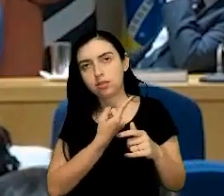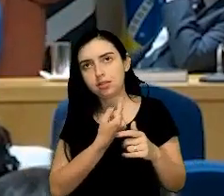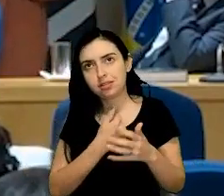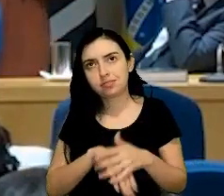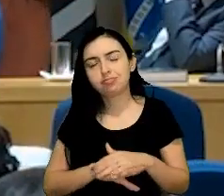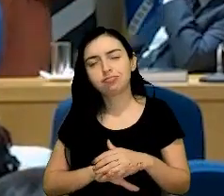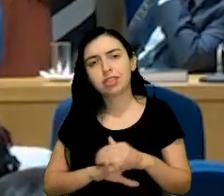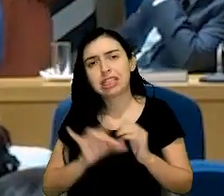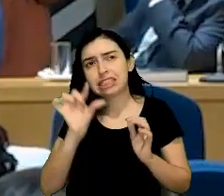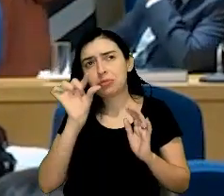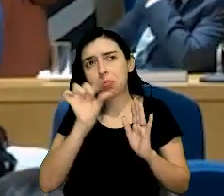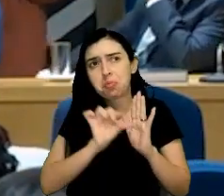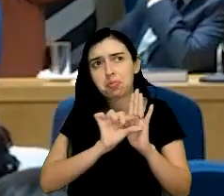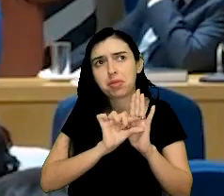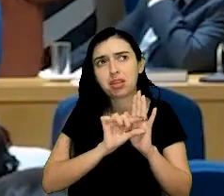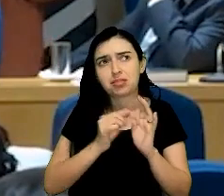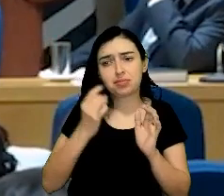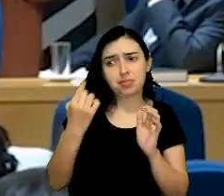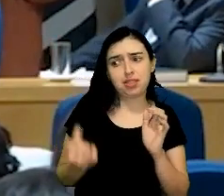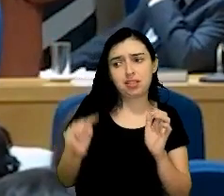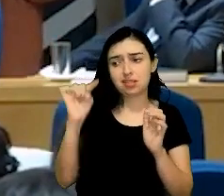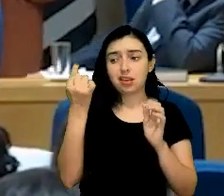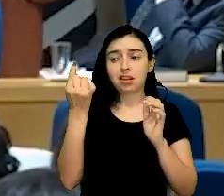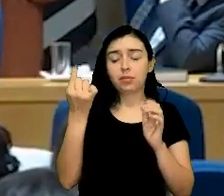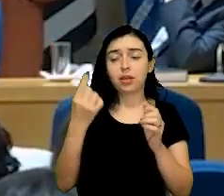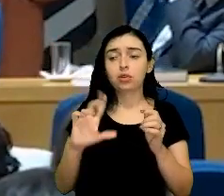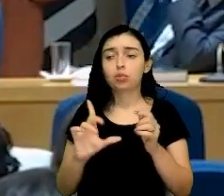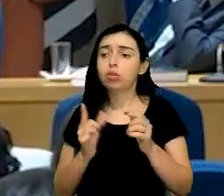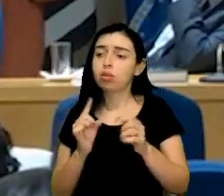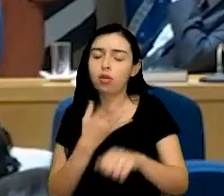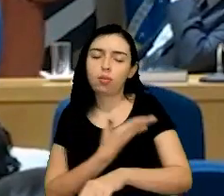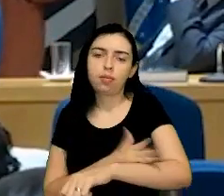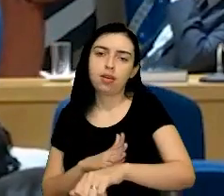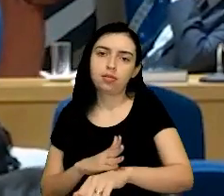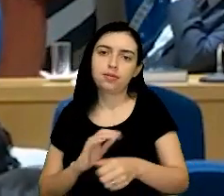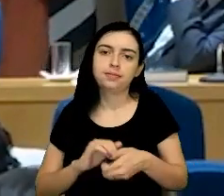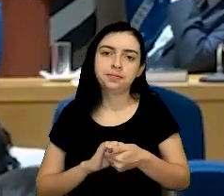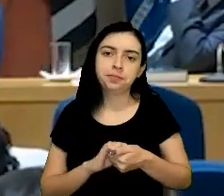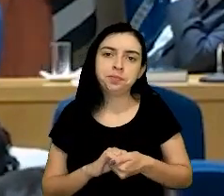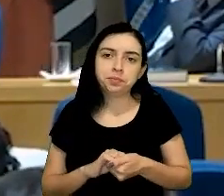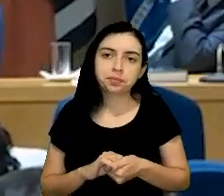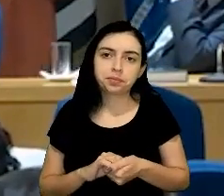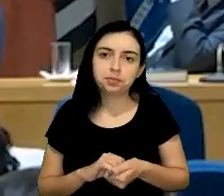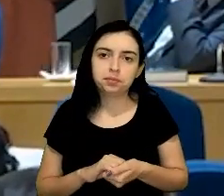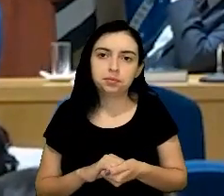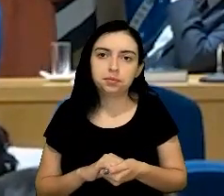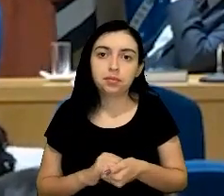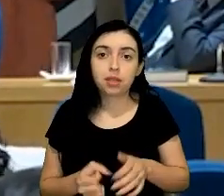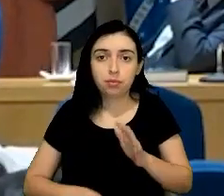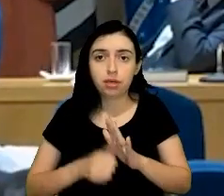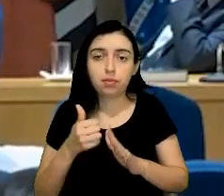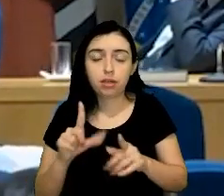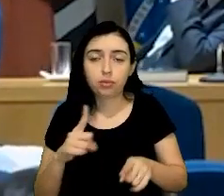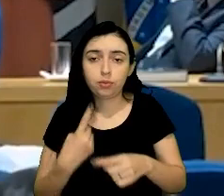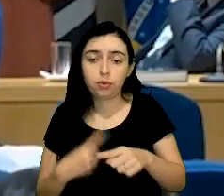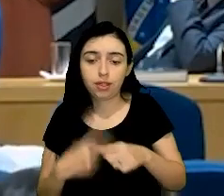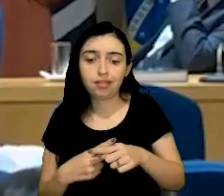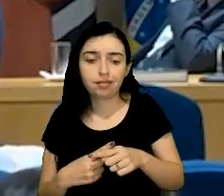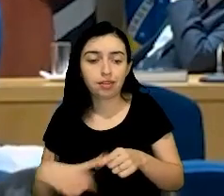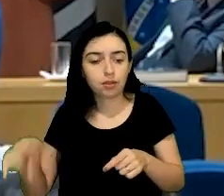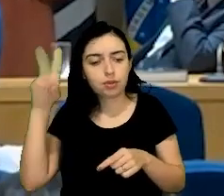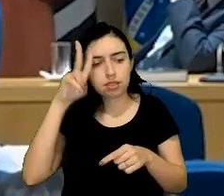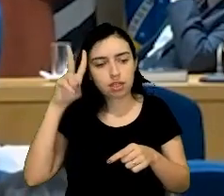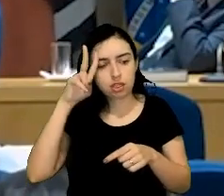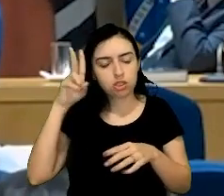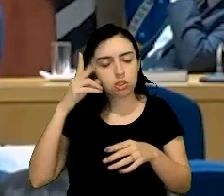menos estranhamento do que o não branco, né? Primeiro, porque nós temos essas raízes históricas. Segundo, porque para nós